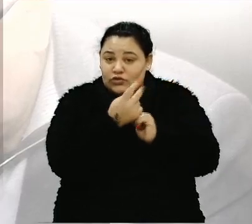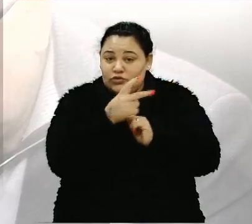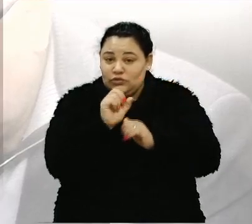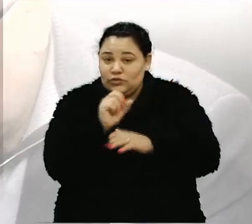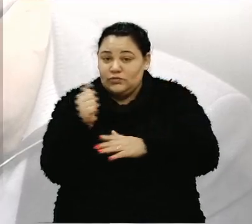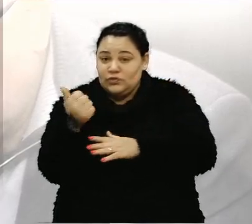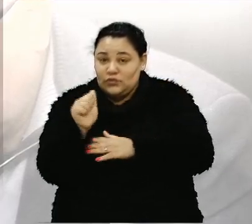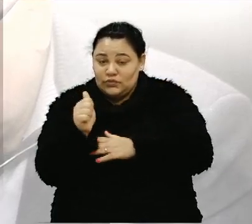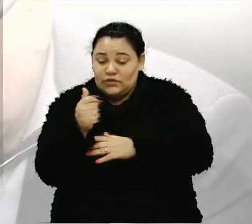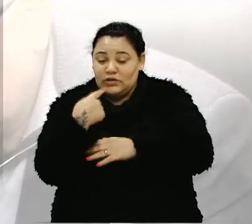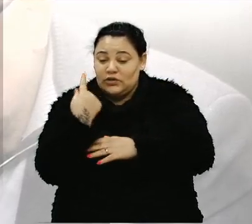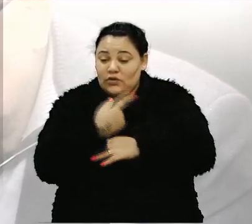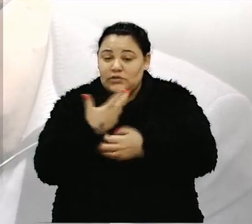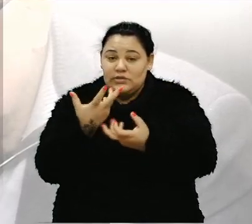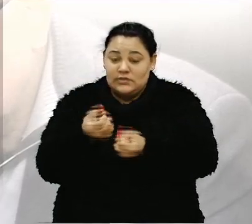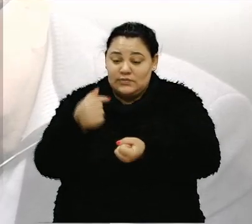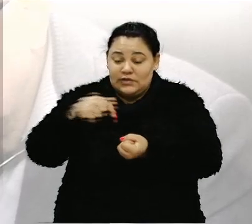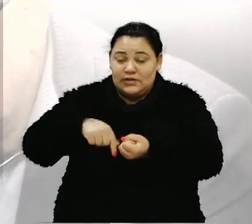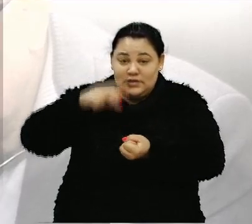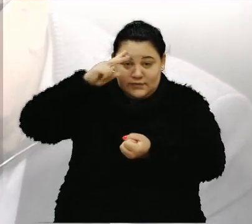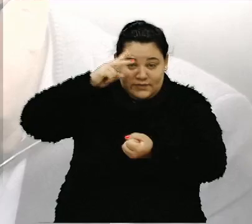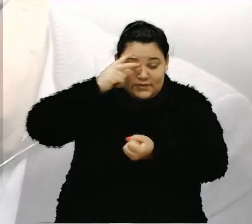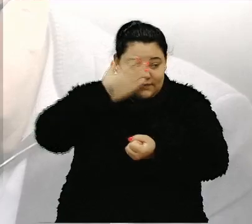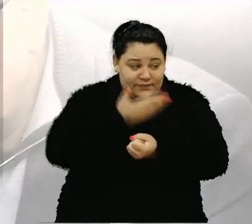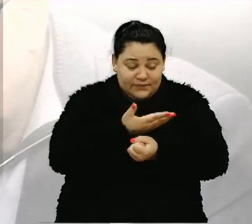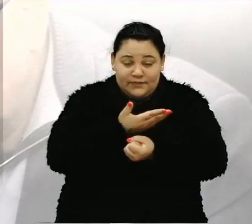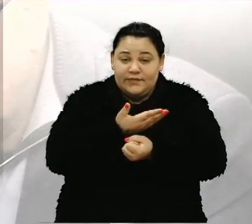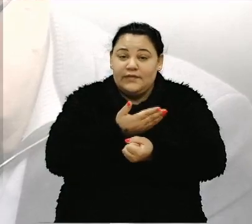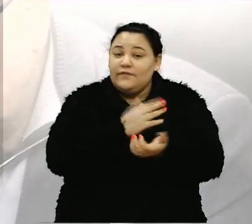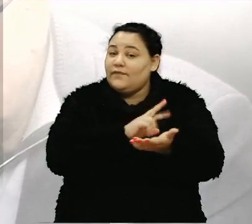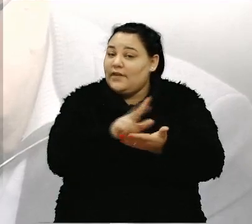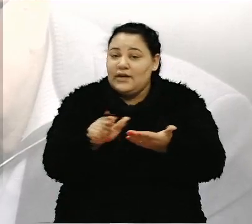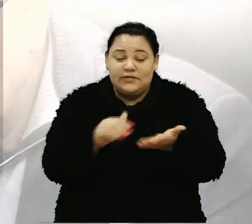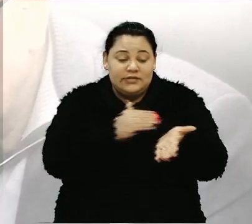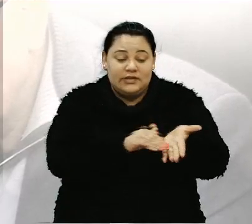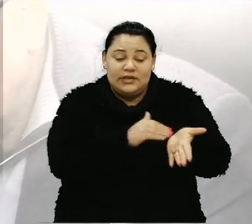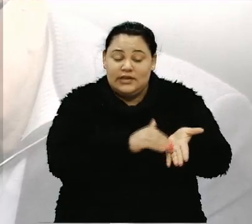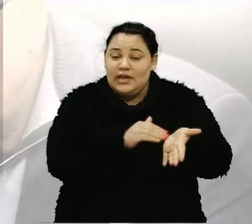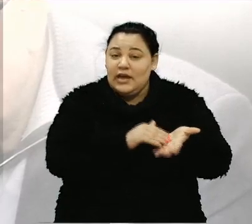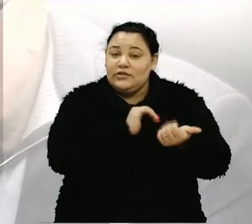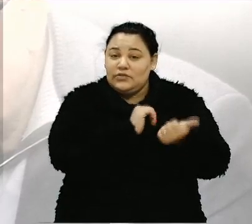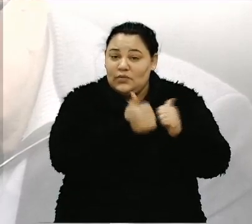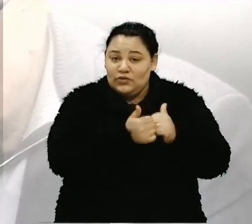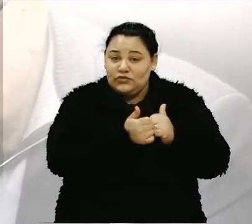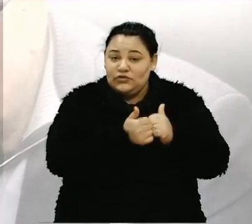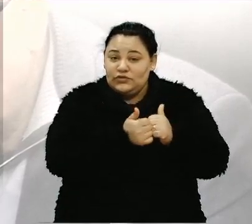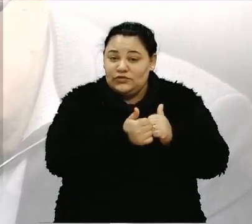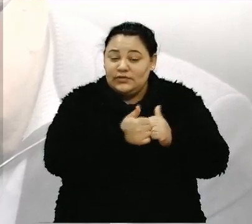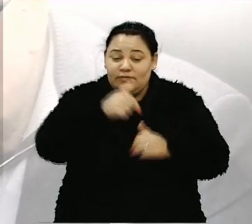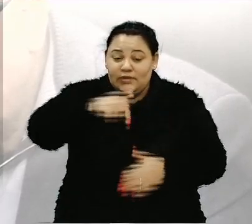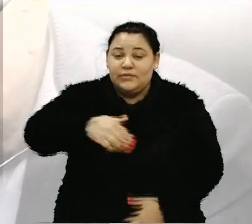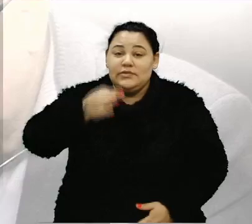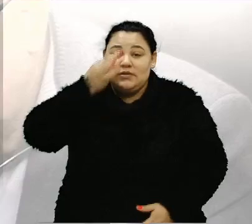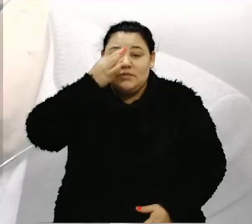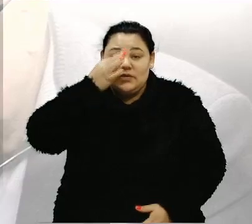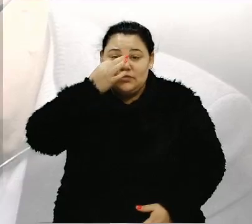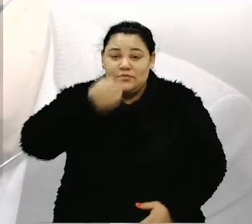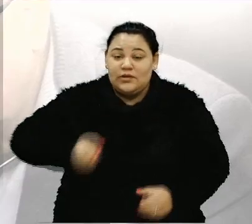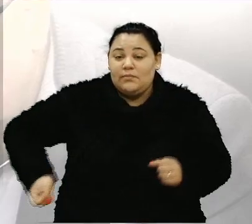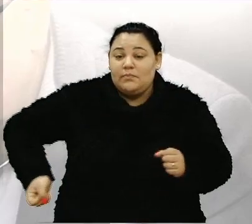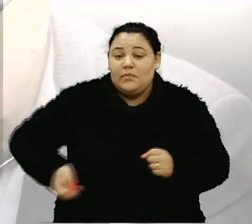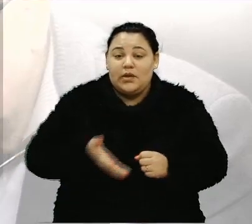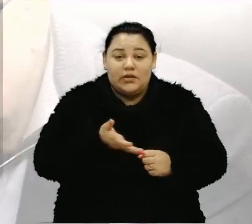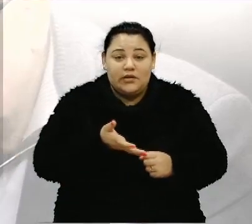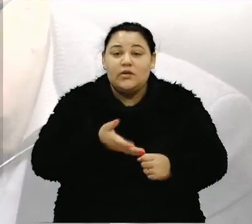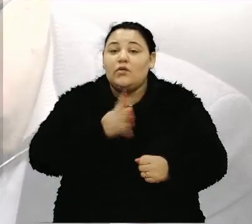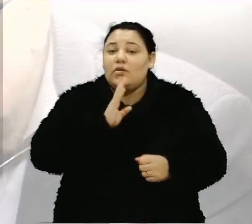E recebemos aqui, vereador Uez, vários secretários de esporte do Uruguai e da Argentina e vieram aqui para jogar bocha e conhecer essa nossa realidade.